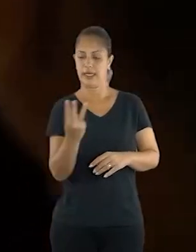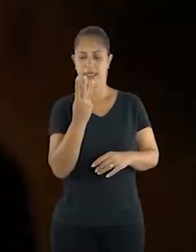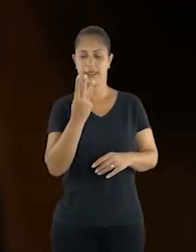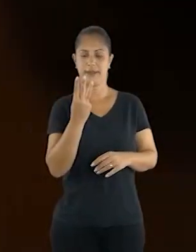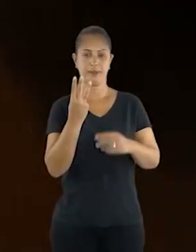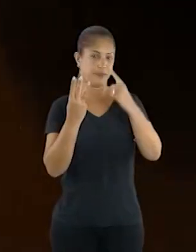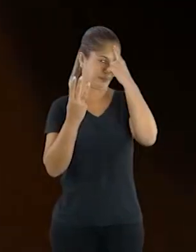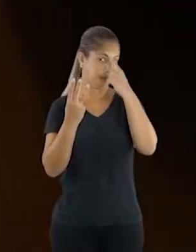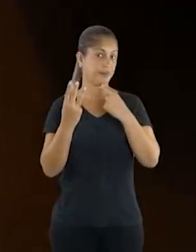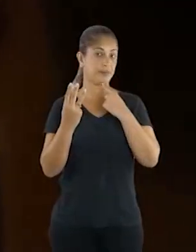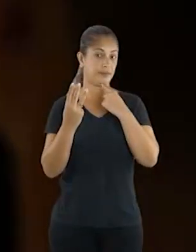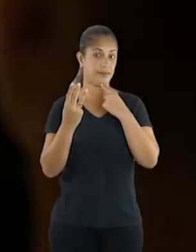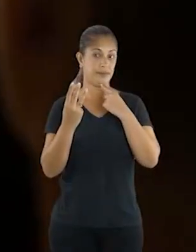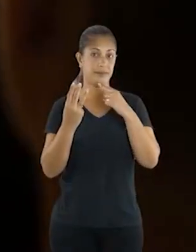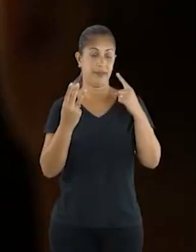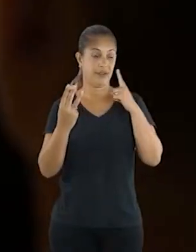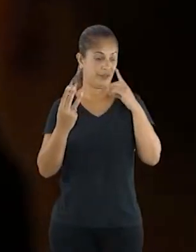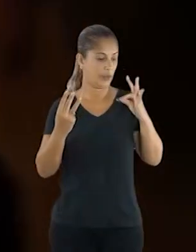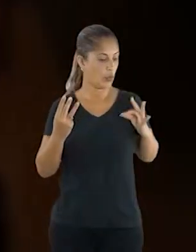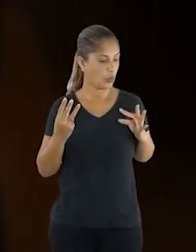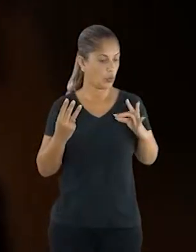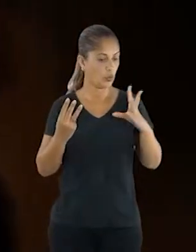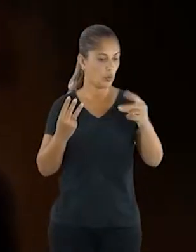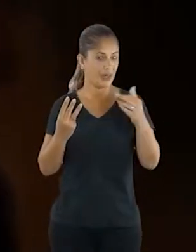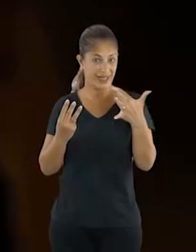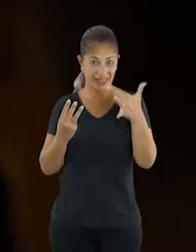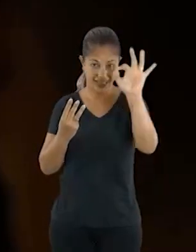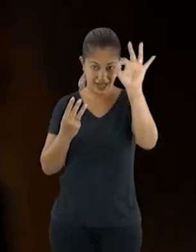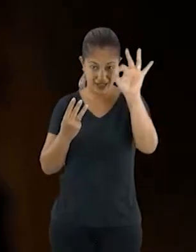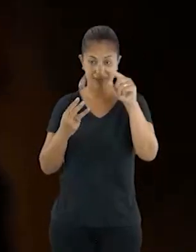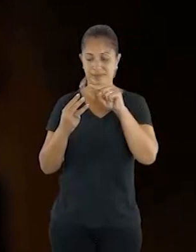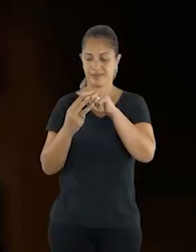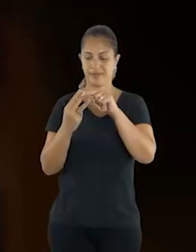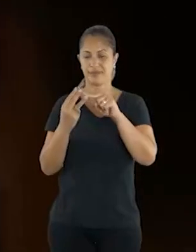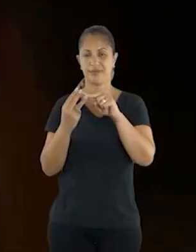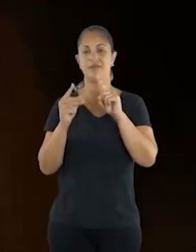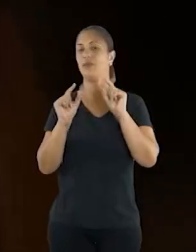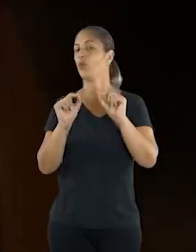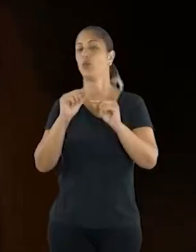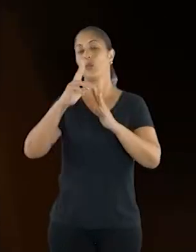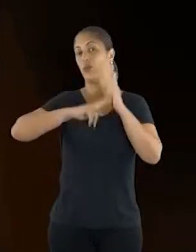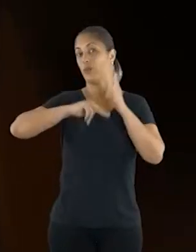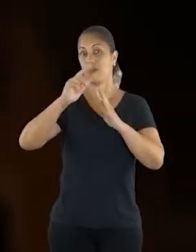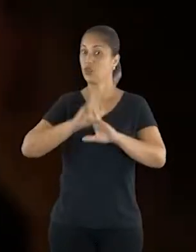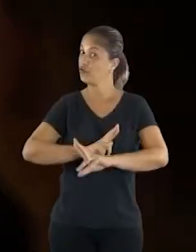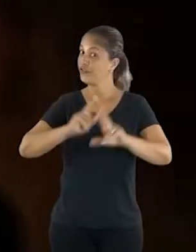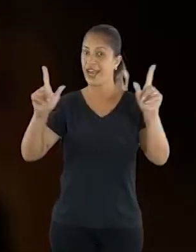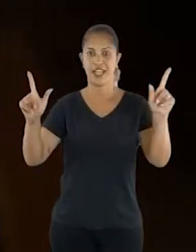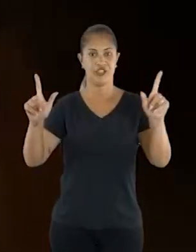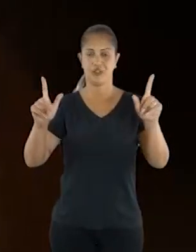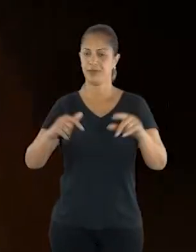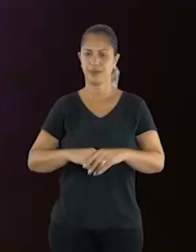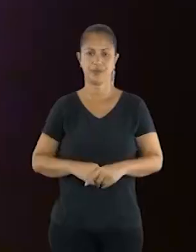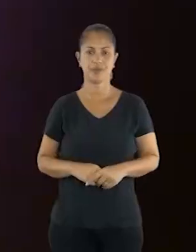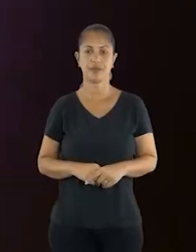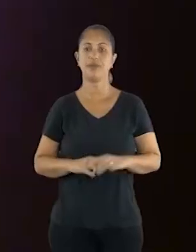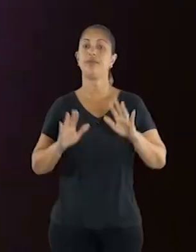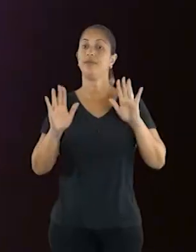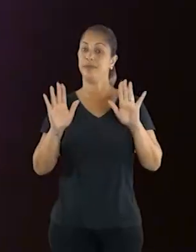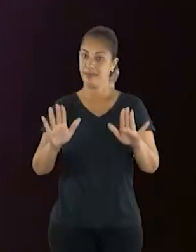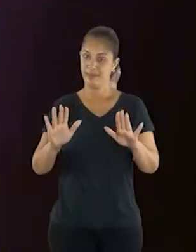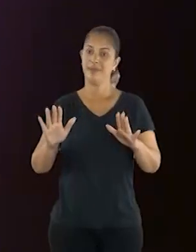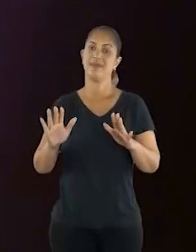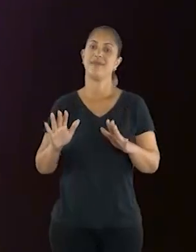conjuntos das 10, vocês vão ver que elas não são completamente diferentes,